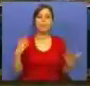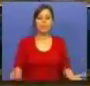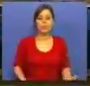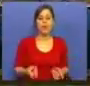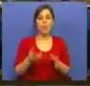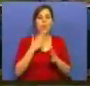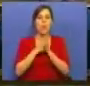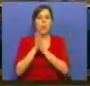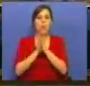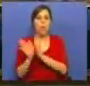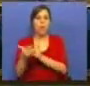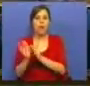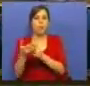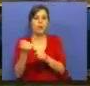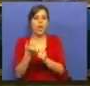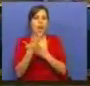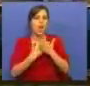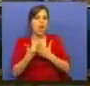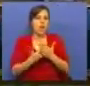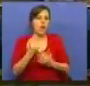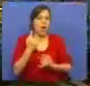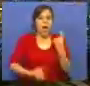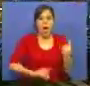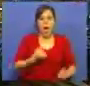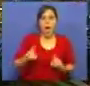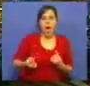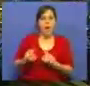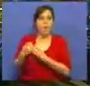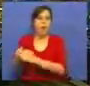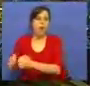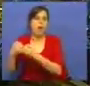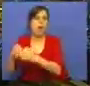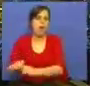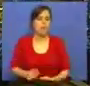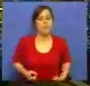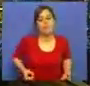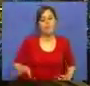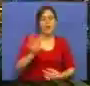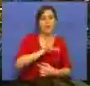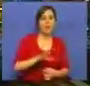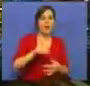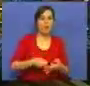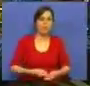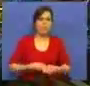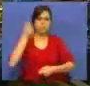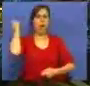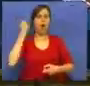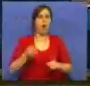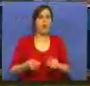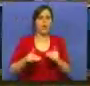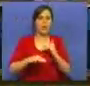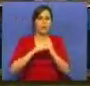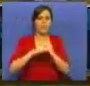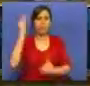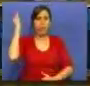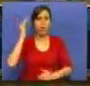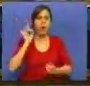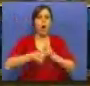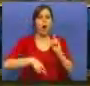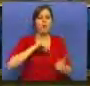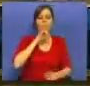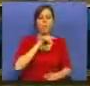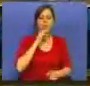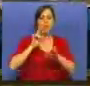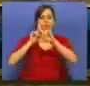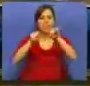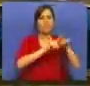uns arranjinhos, de uns negócios para alguns, inclusivamente de uma forma desproporcionada e desigual entre as possibilidades